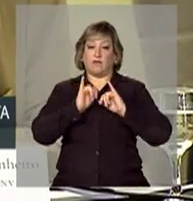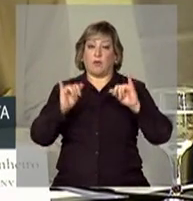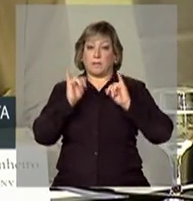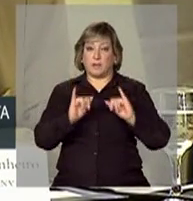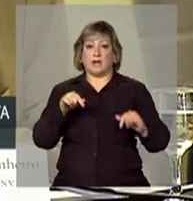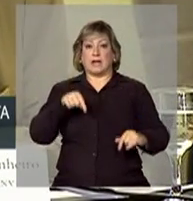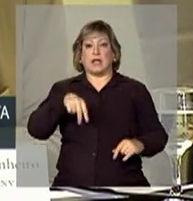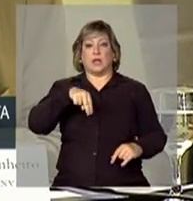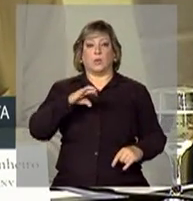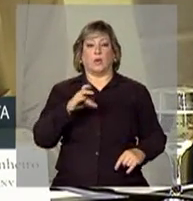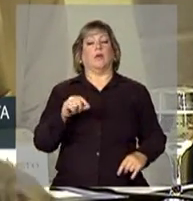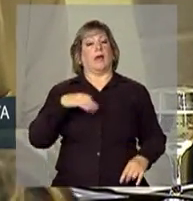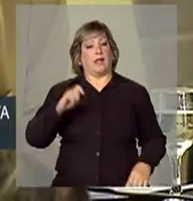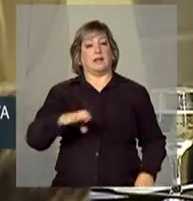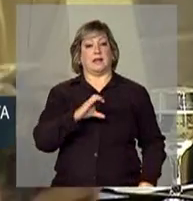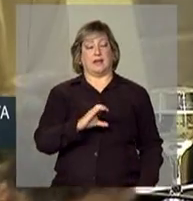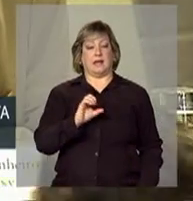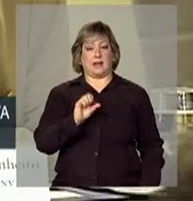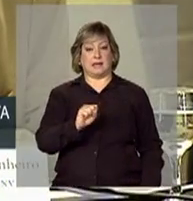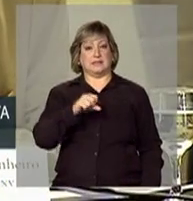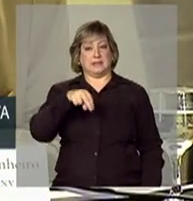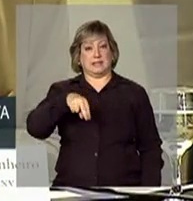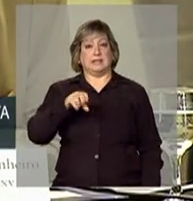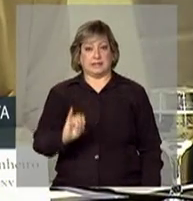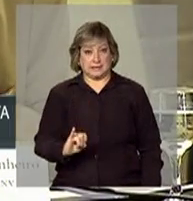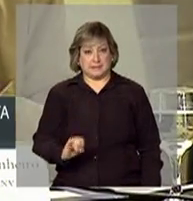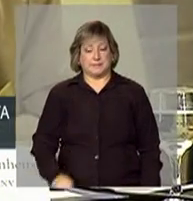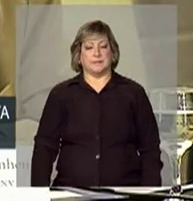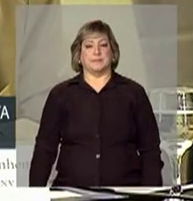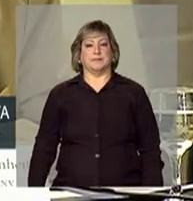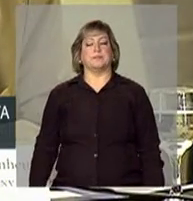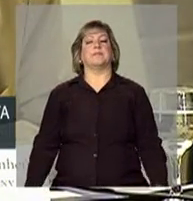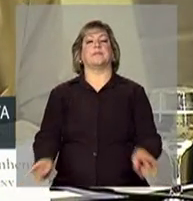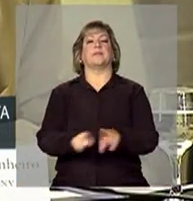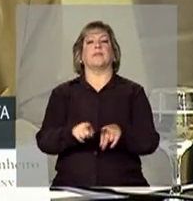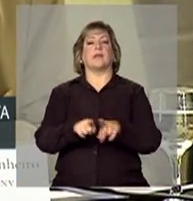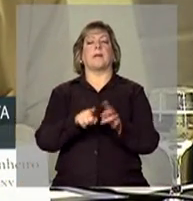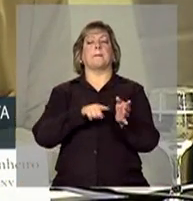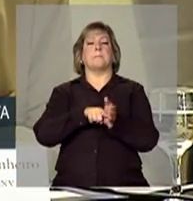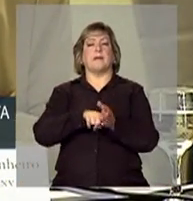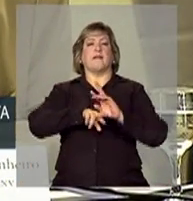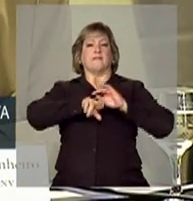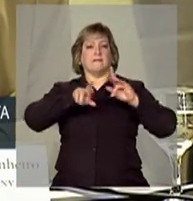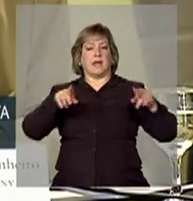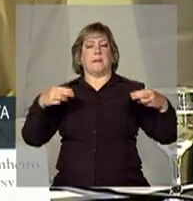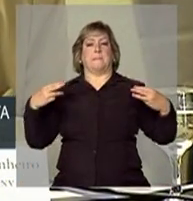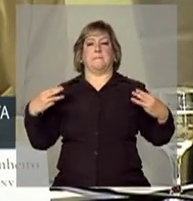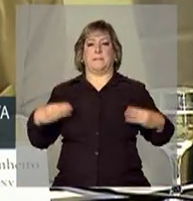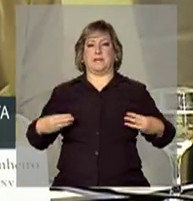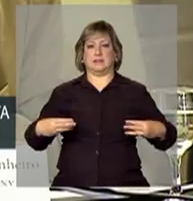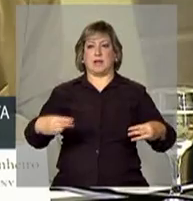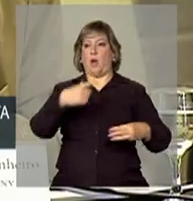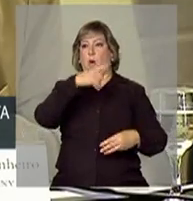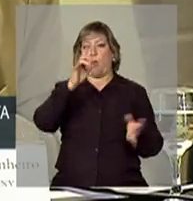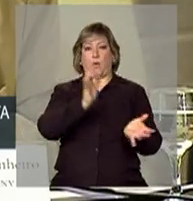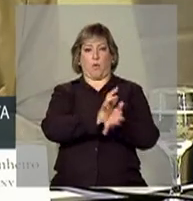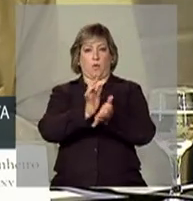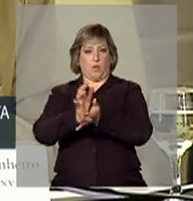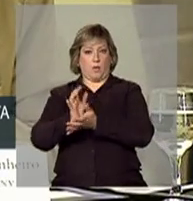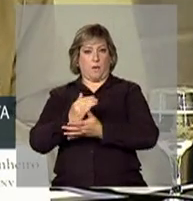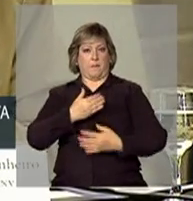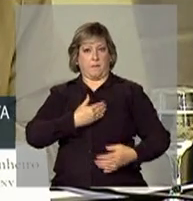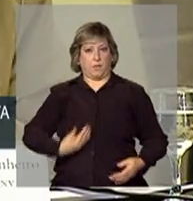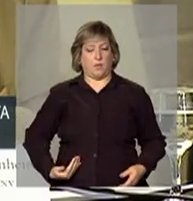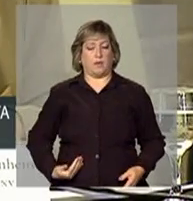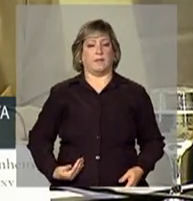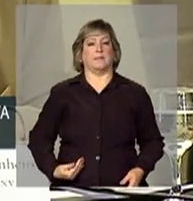cujo núcleo era o SNI. A CNV pesquisa em vários ministérios e outros órgãos públicos no intuito de localizar